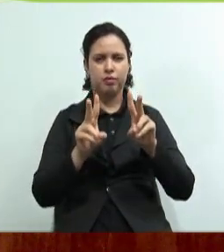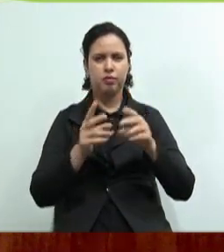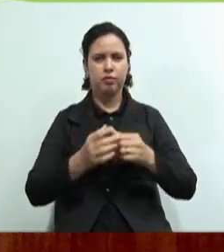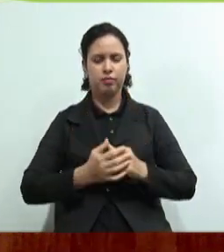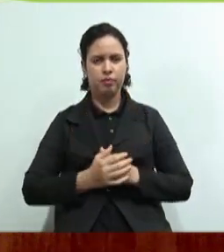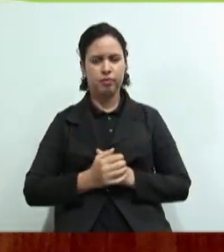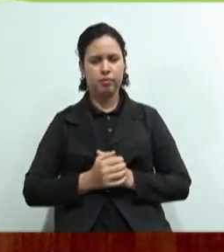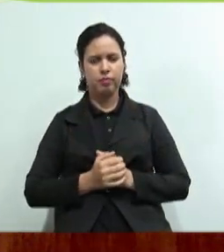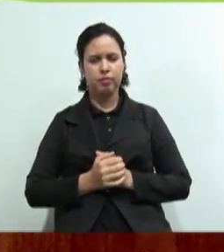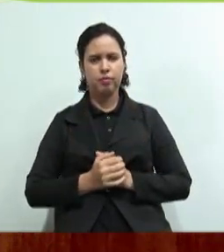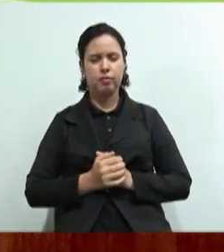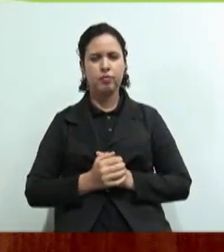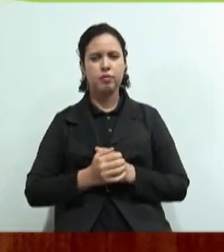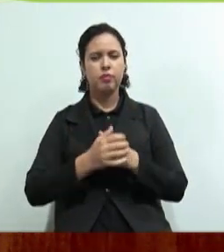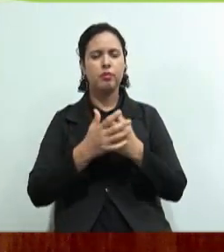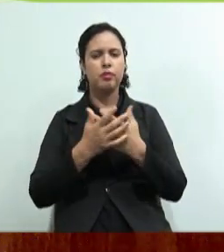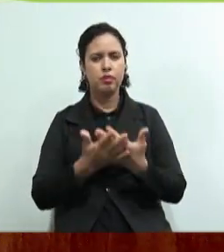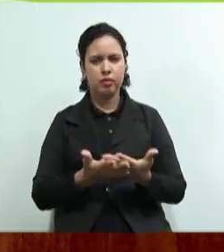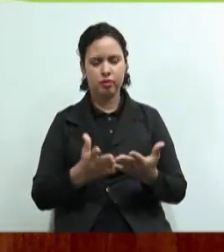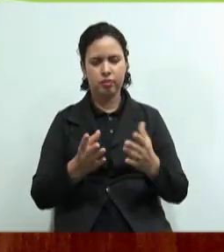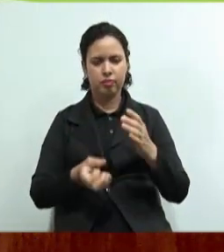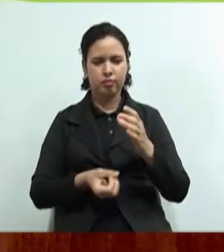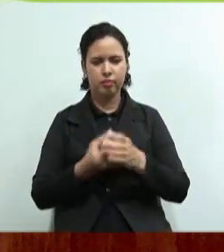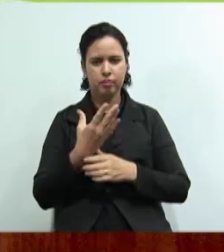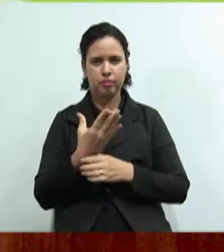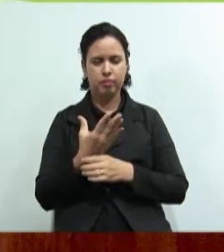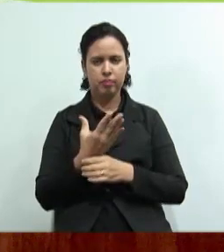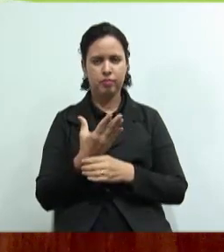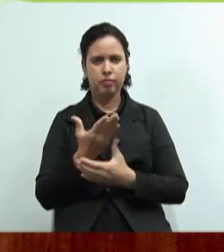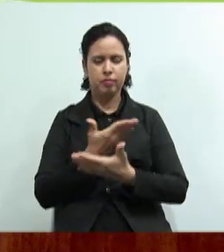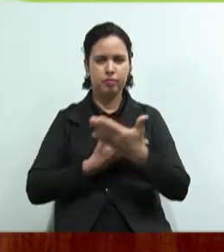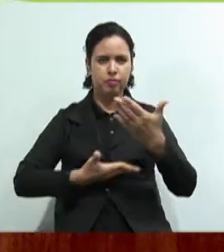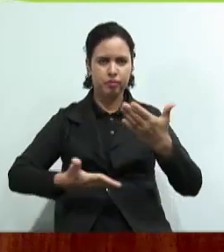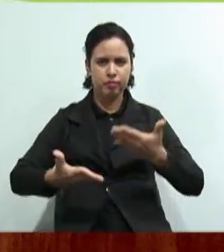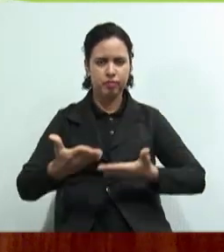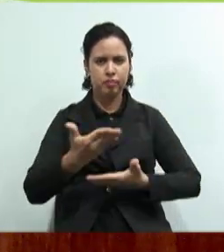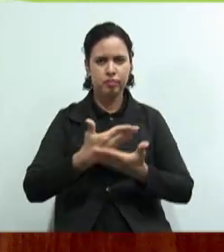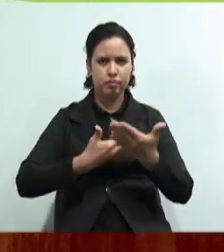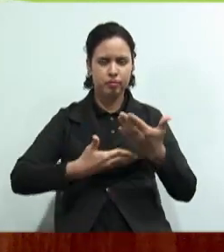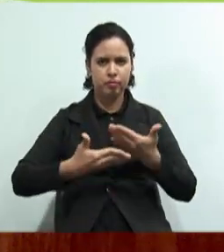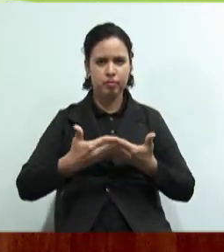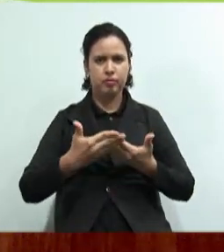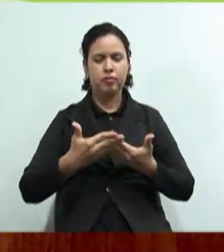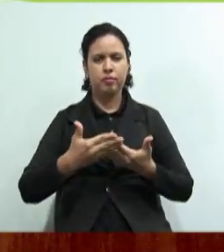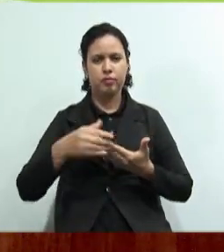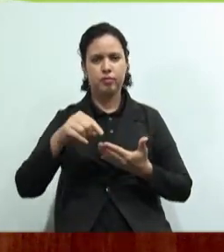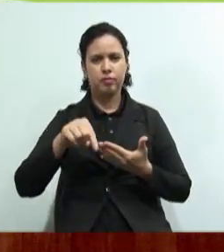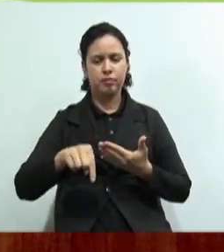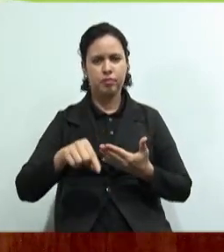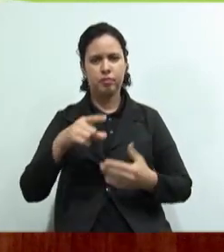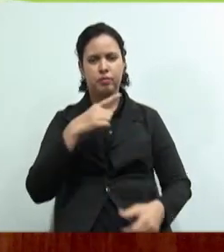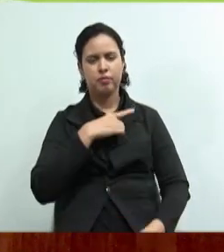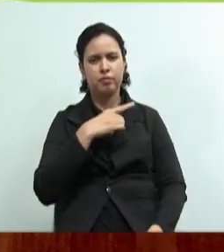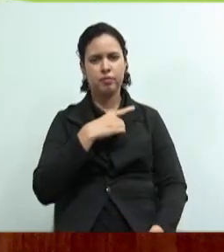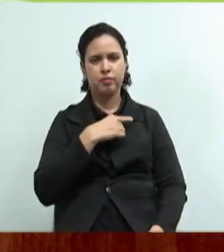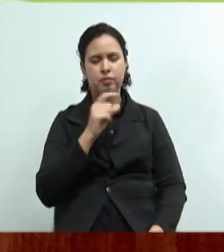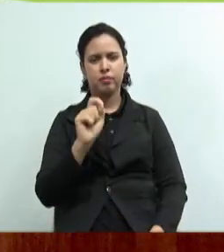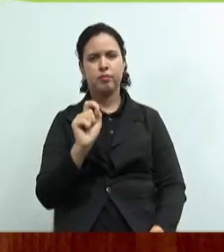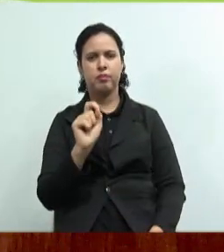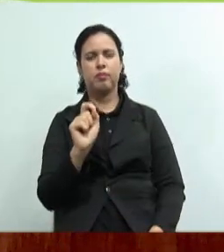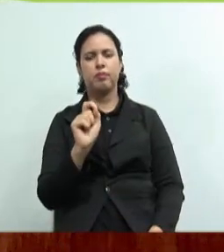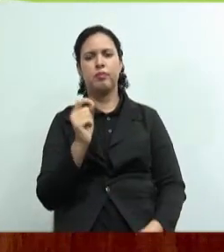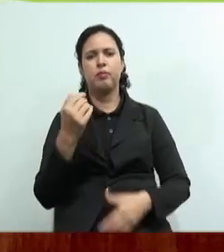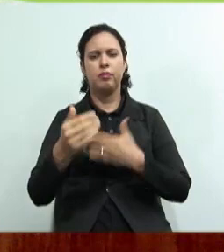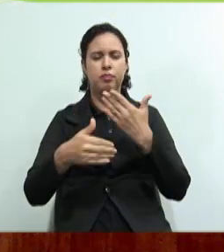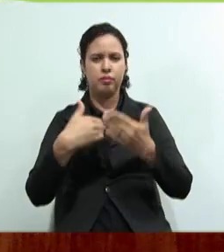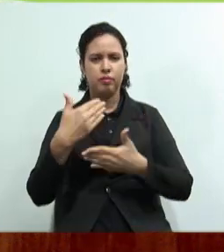valor. Dessa forma, com a geração da renda e a distribuição dessa renda na região, nós temos o chamado